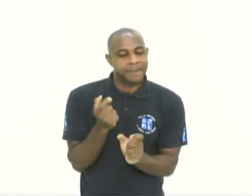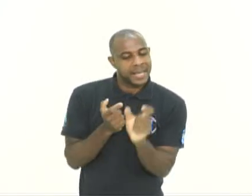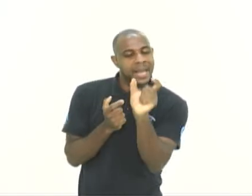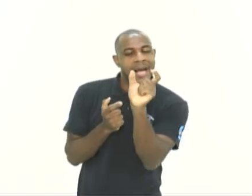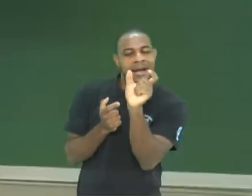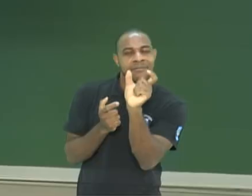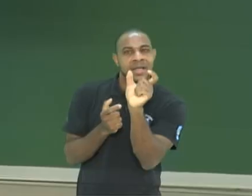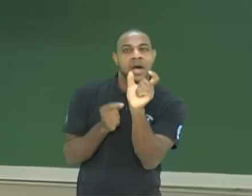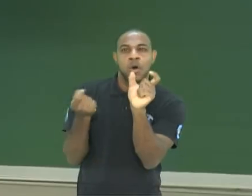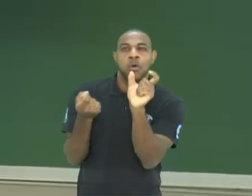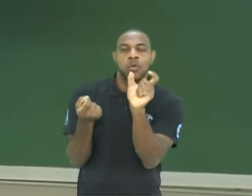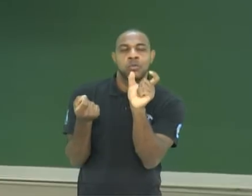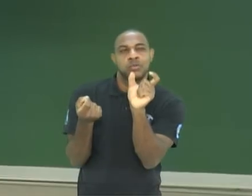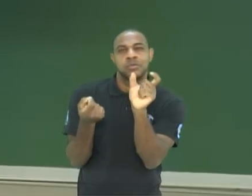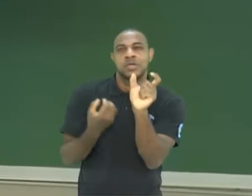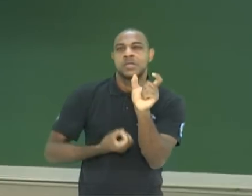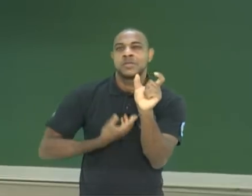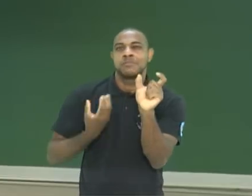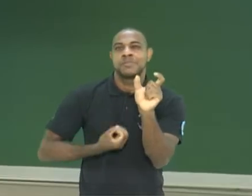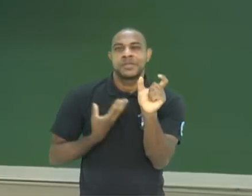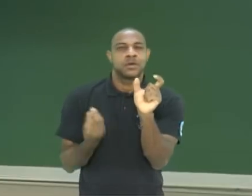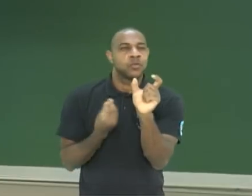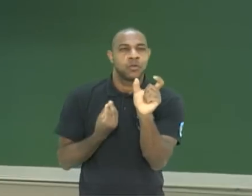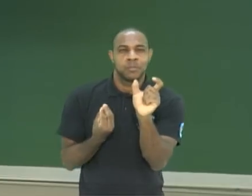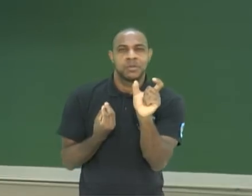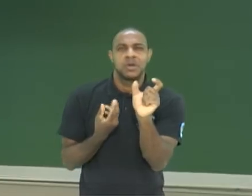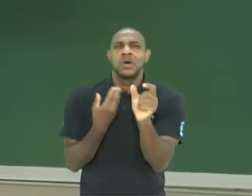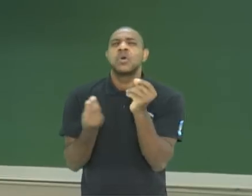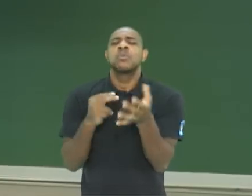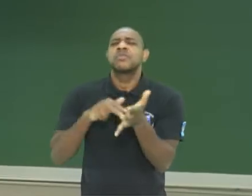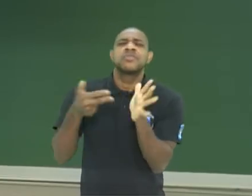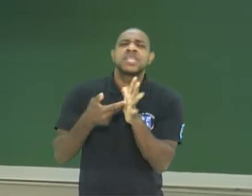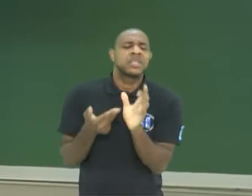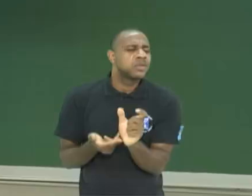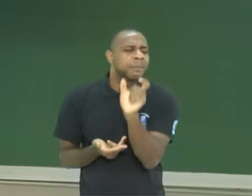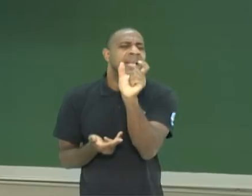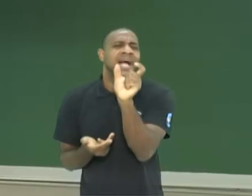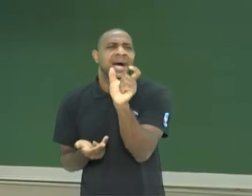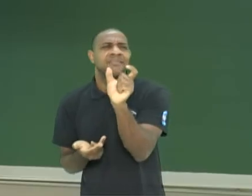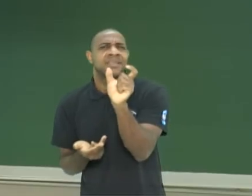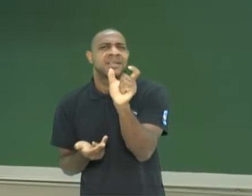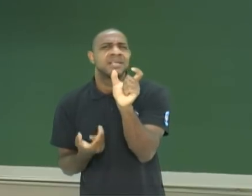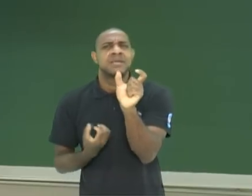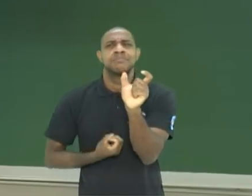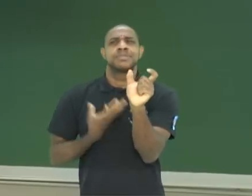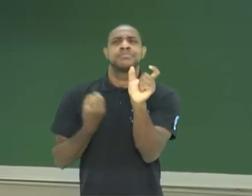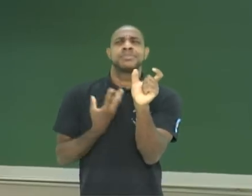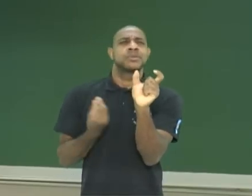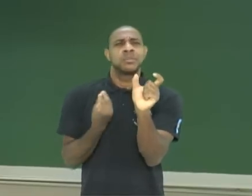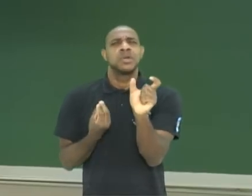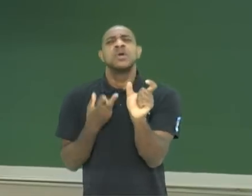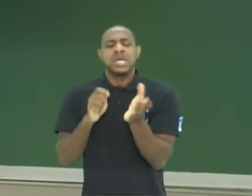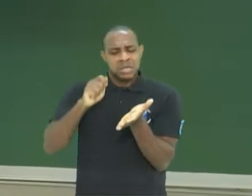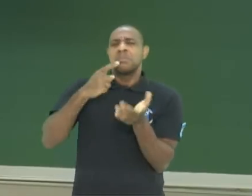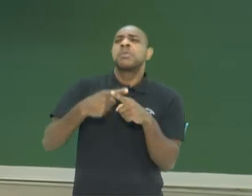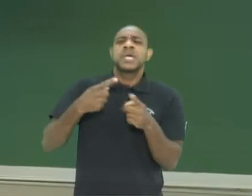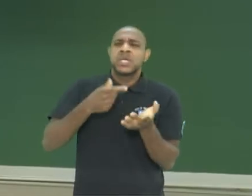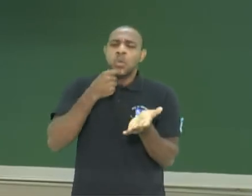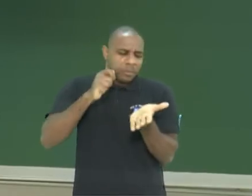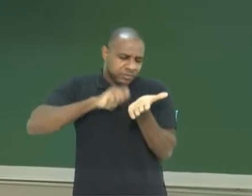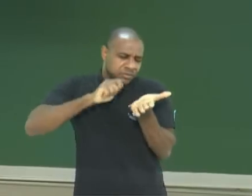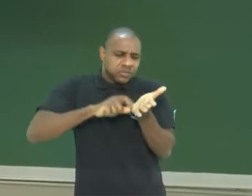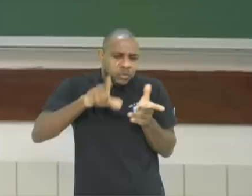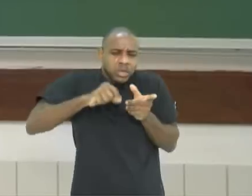ou expressão. Então, qual será o sentido daquela palavra ou expressão? Por que será que o autor escolheu aquela palavra